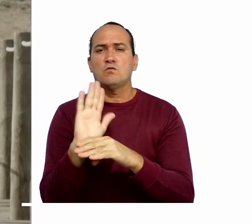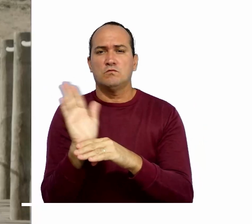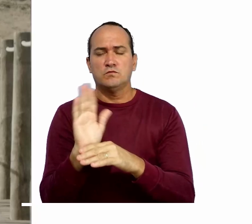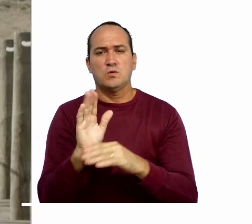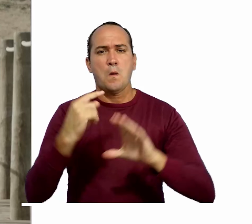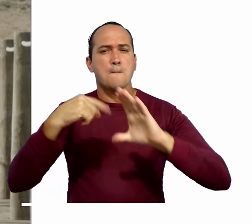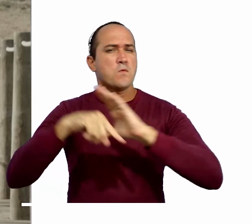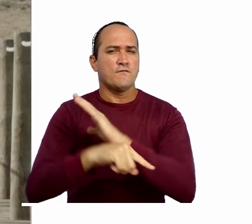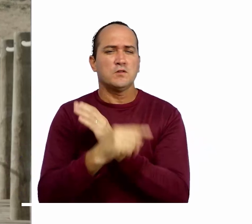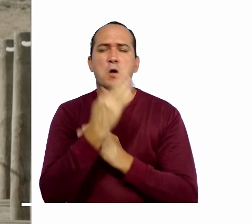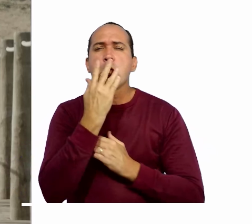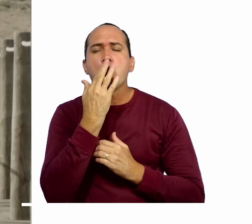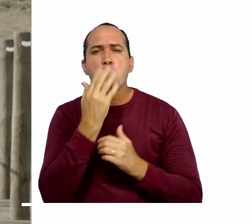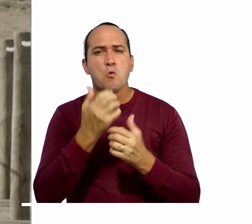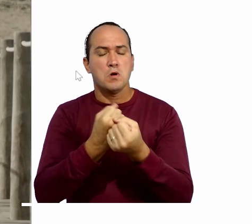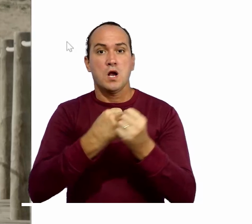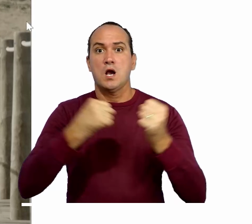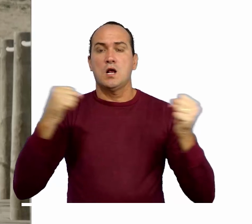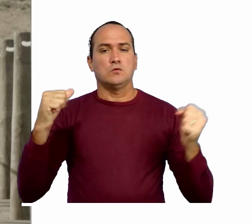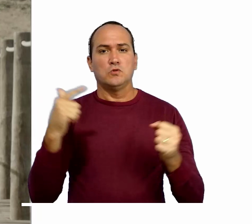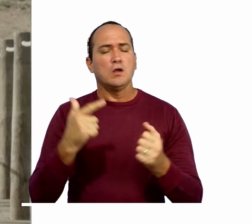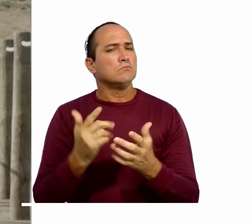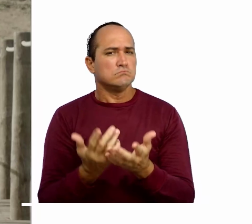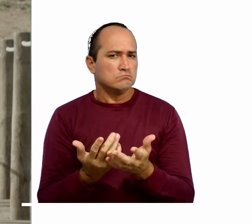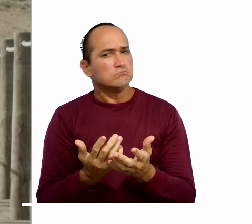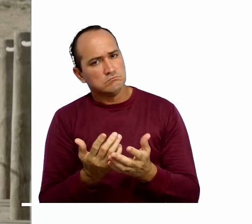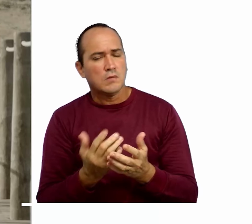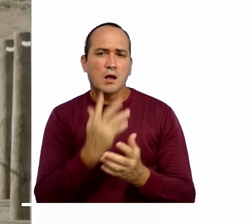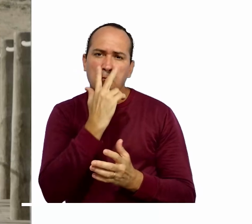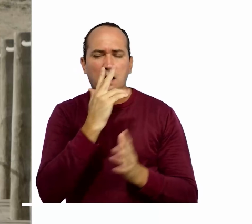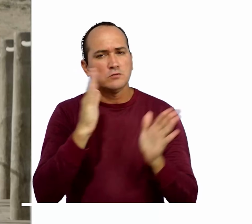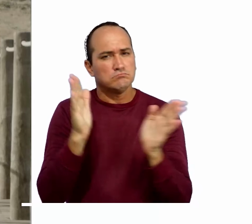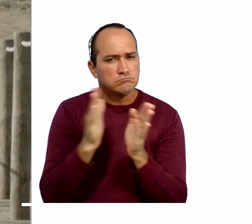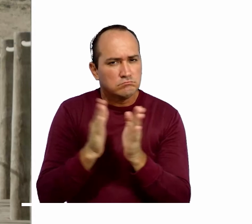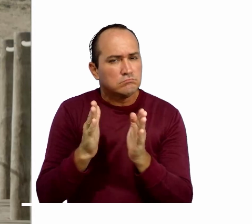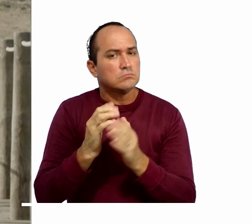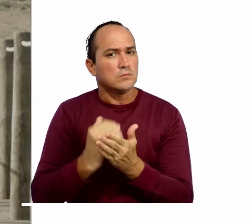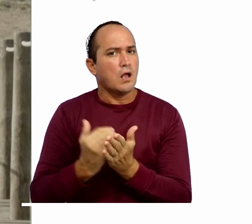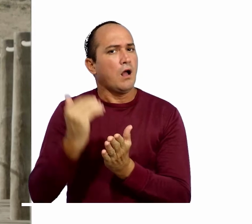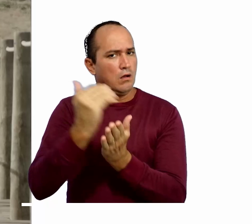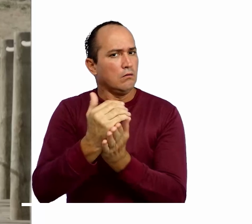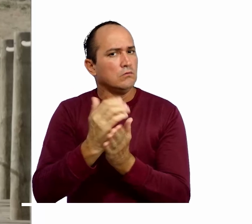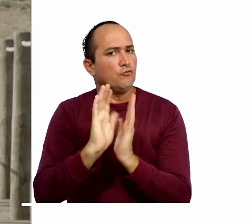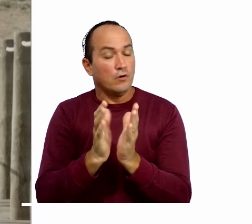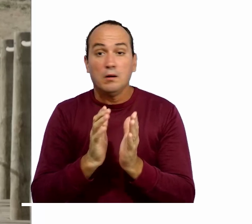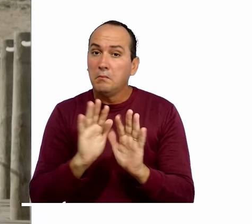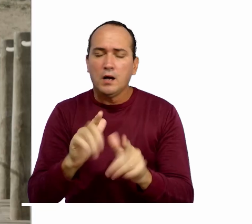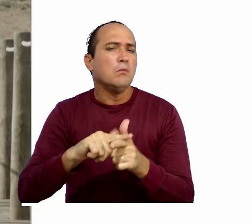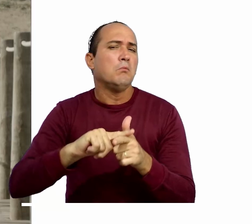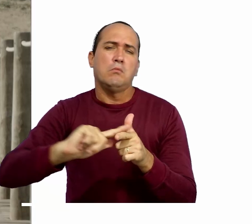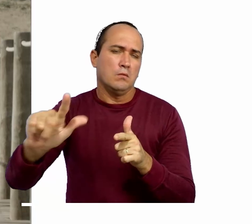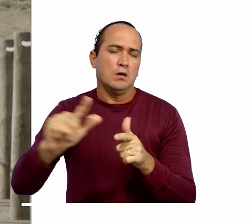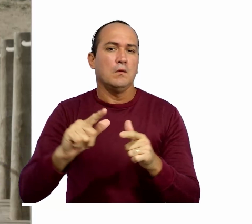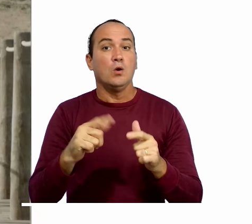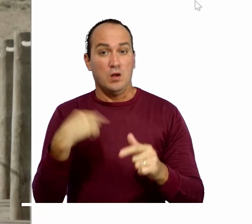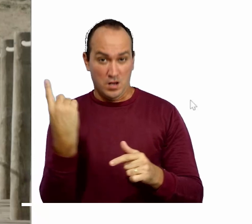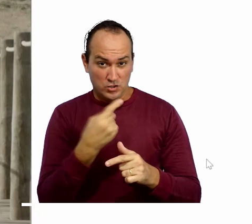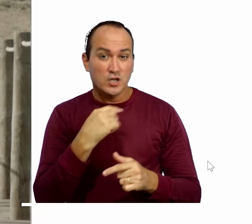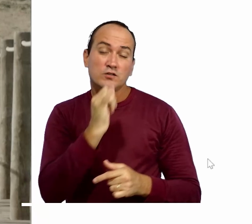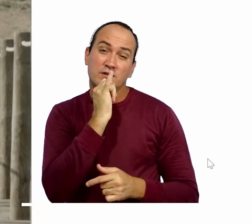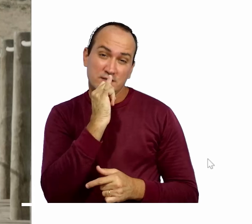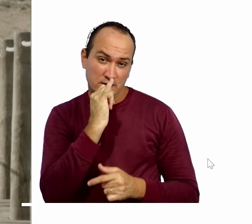com profundidade de cor grande, na verdade é um vídeo que está com uma compressão já mais alta, certo? Mas não tem problema, porque para o que a